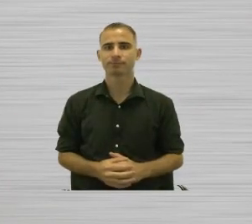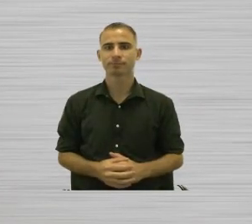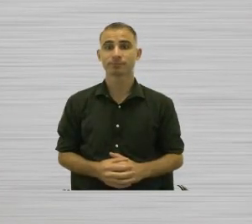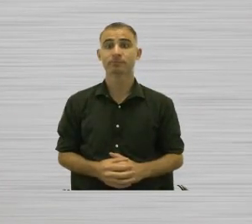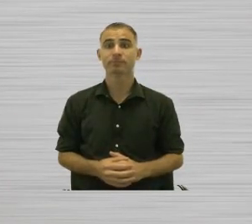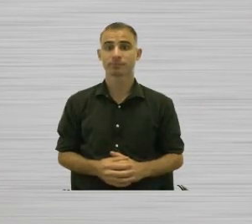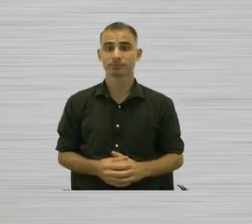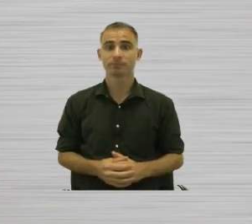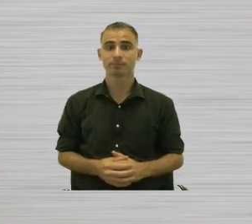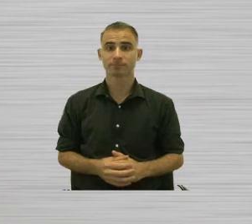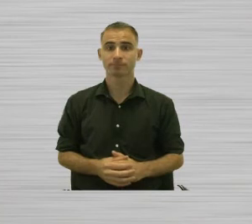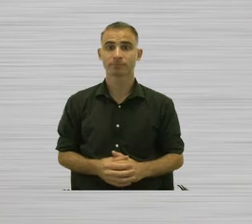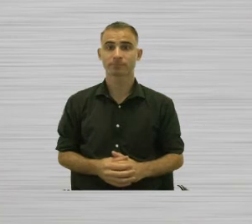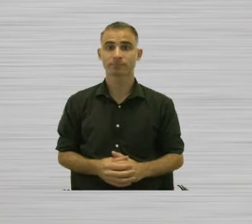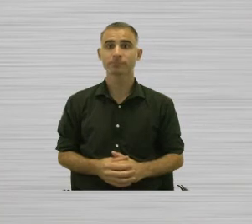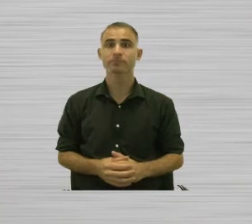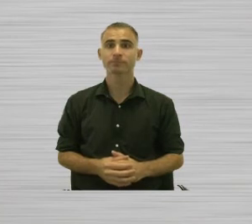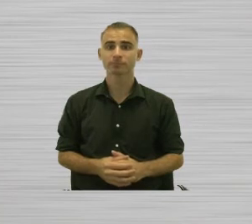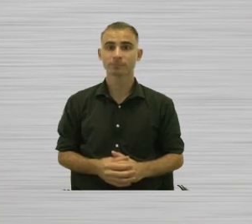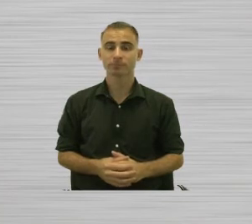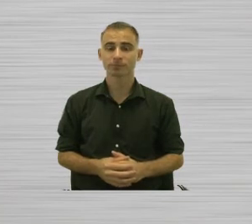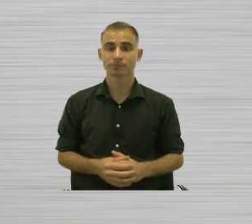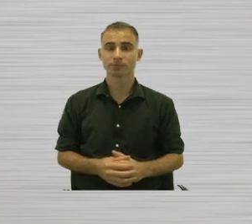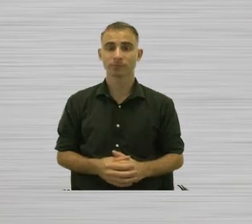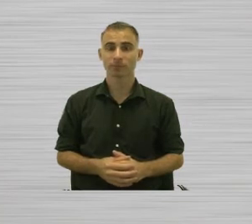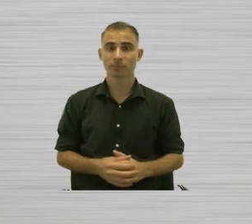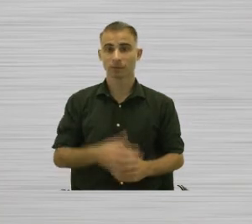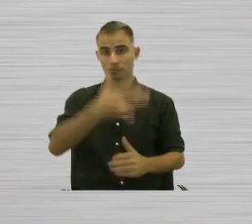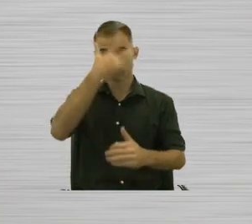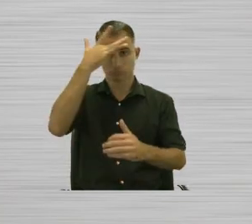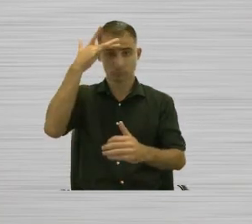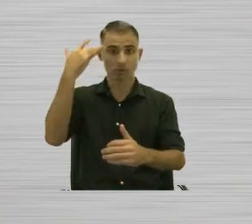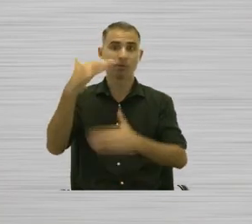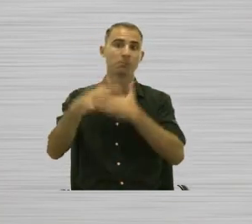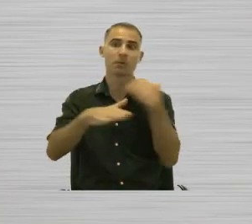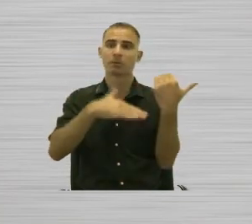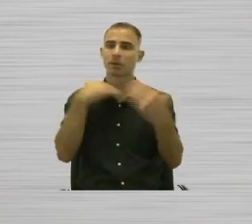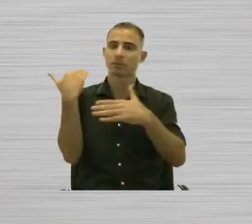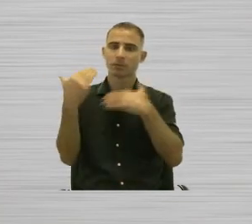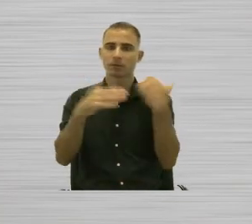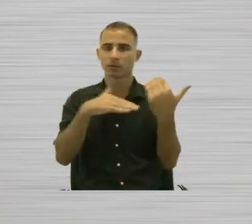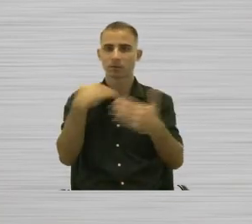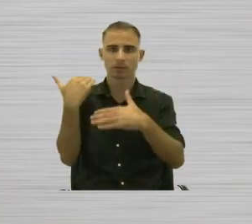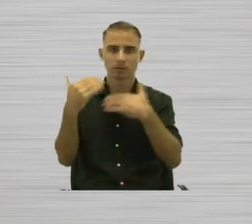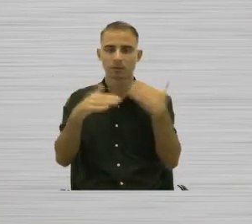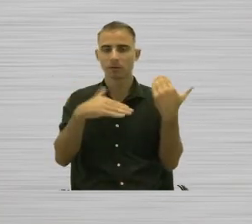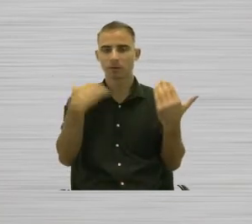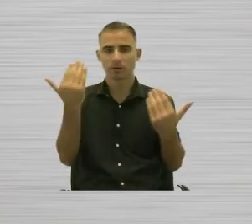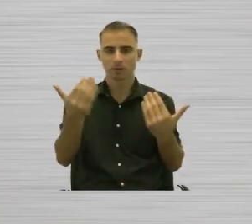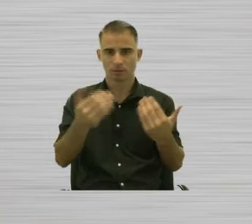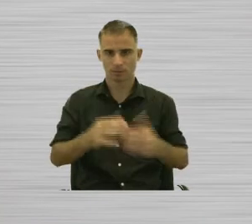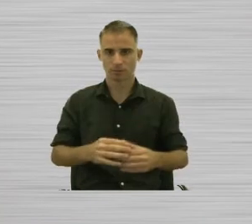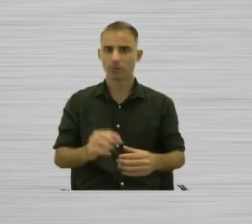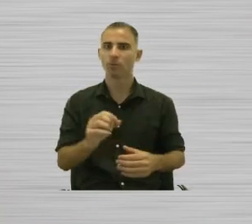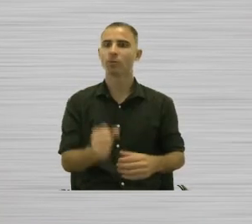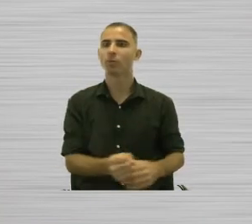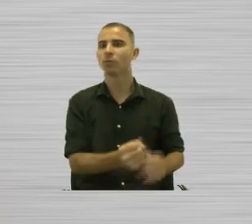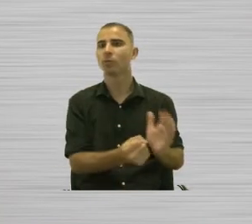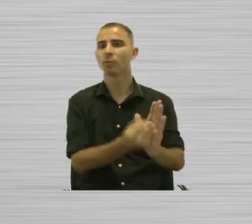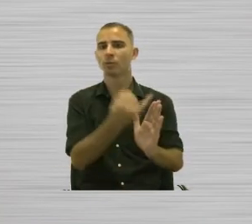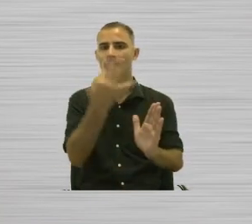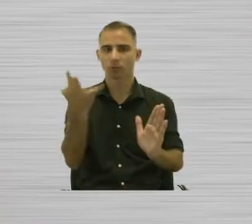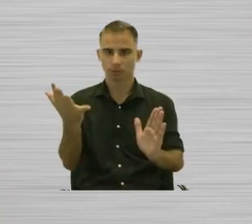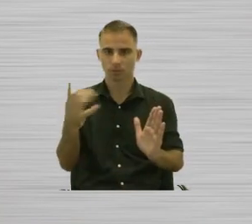A parte de mortalidade por causas externas, a gente tem o dado dos 3